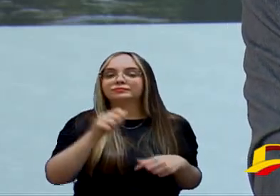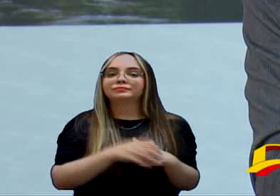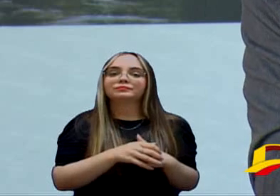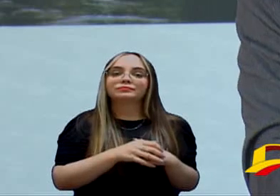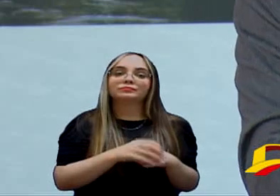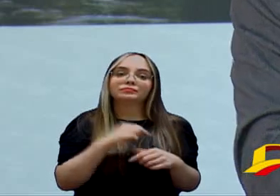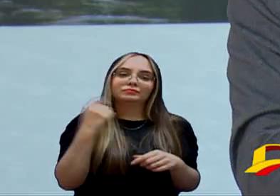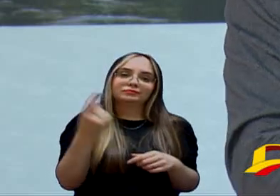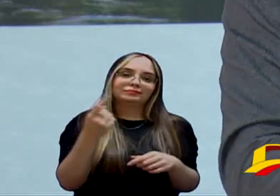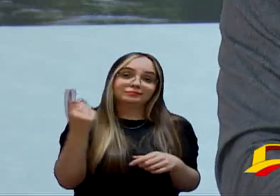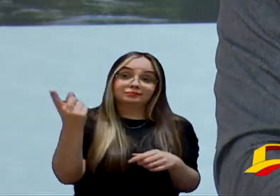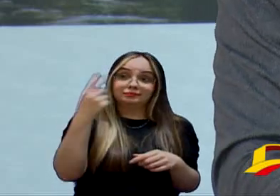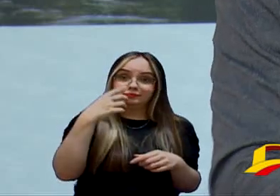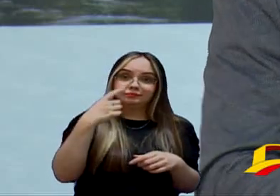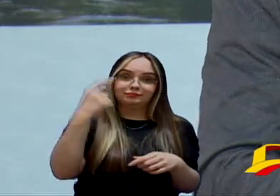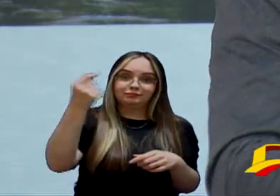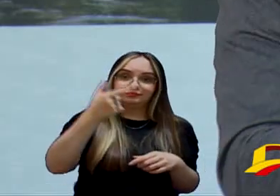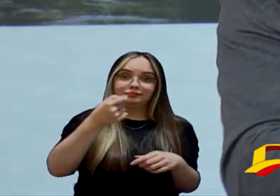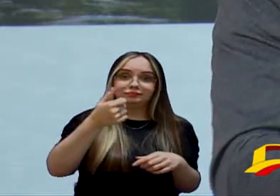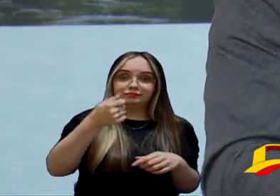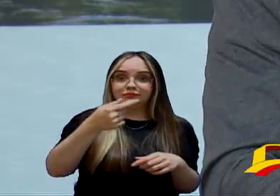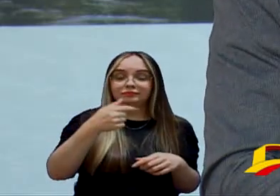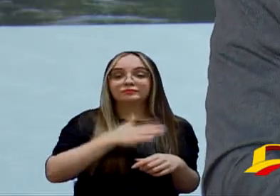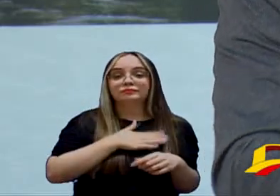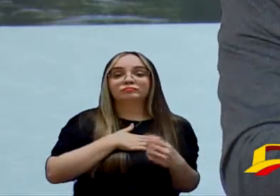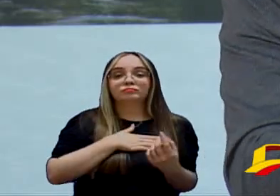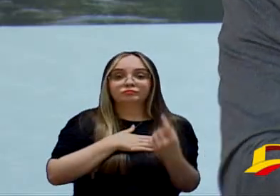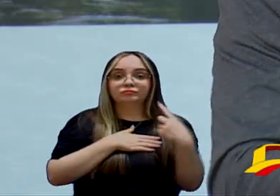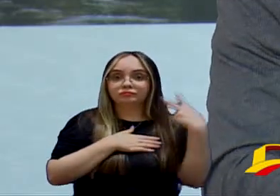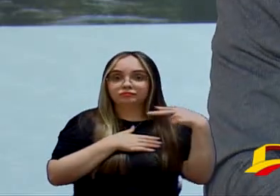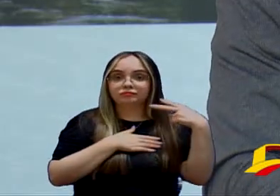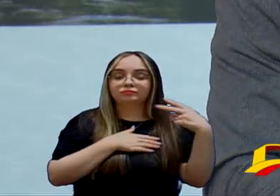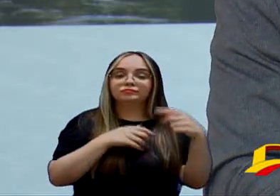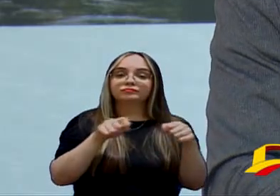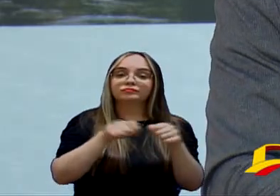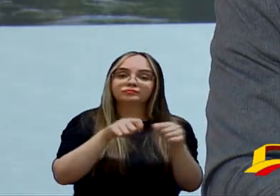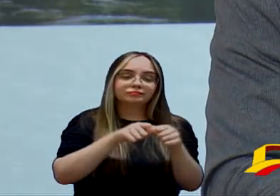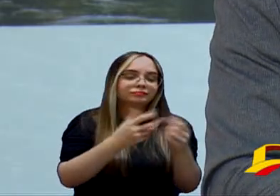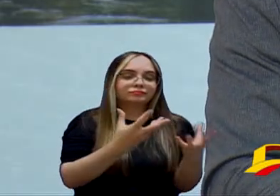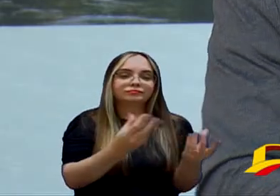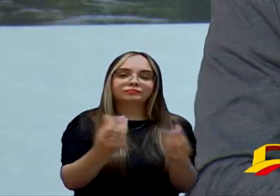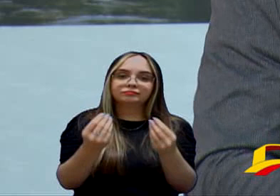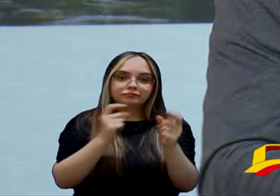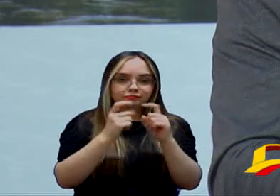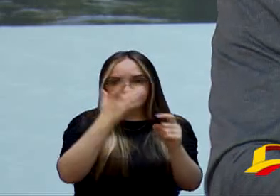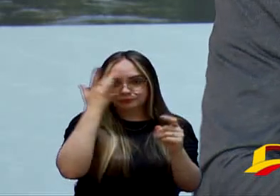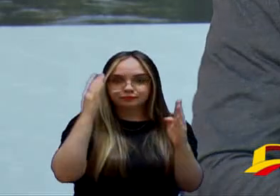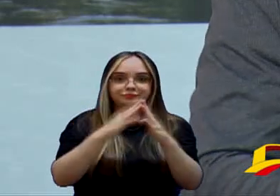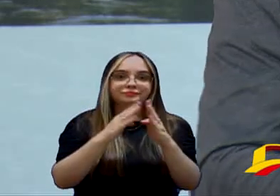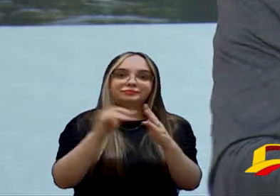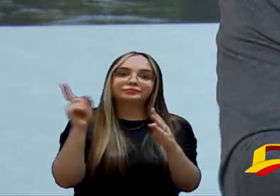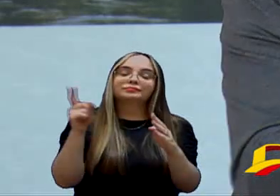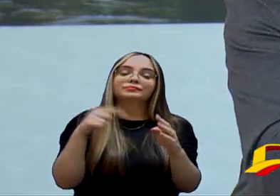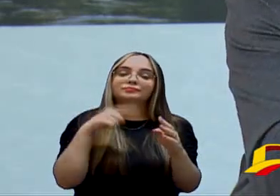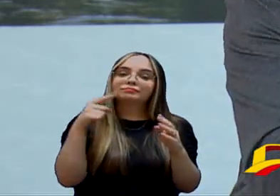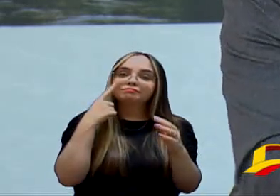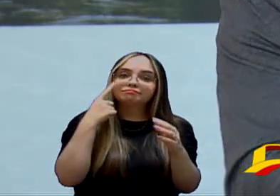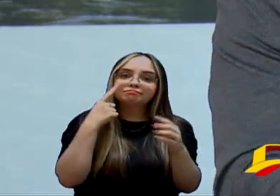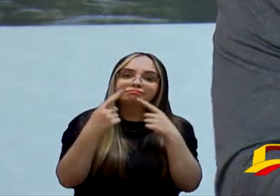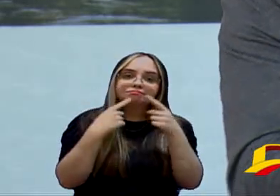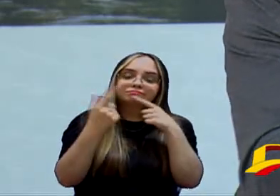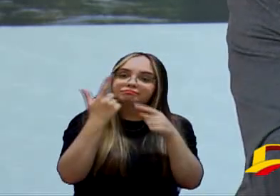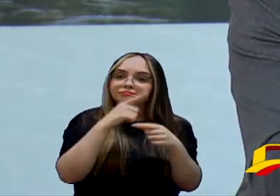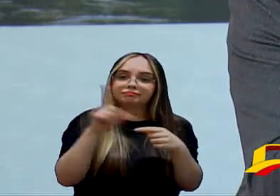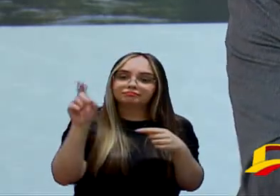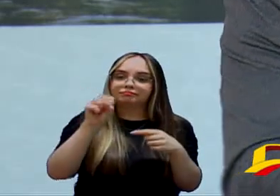Assumimos um mandato aqui em 2017 Eu fui o vereador que fiz reunião com os moradores lá da região onde nós conseguimos com que